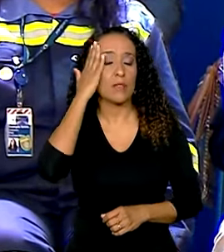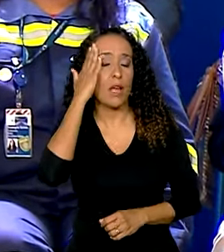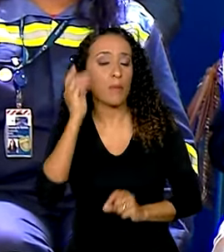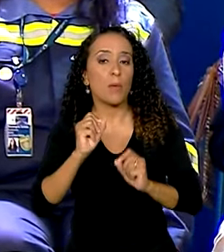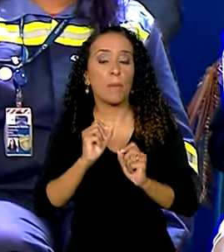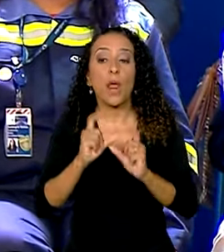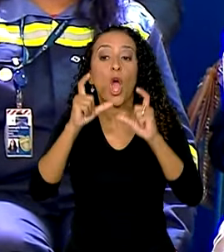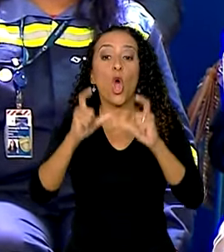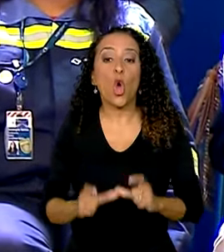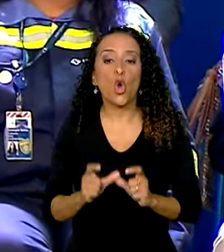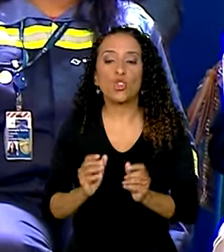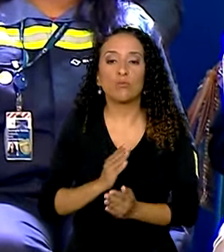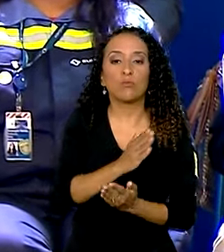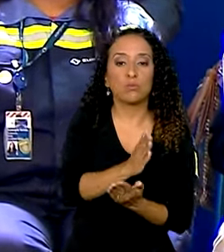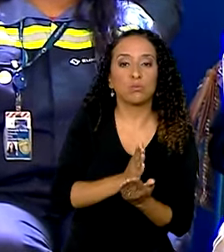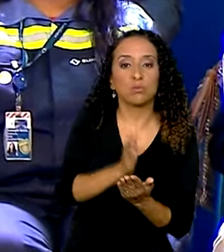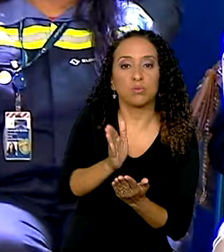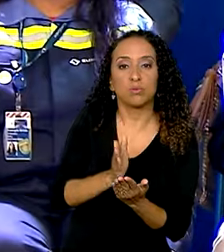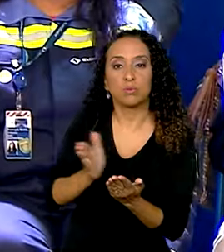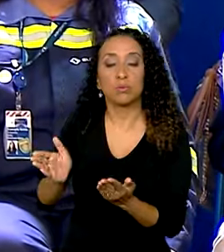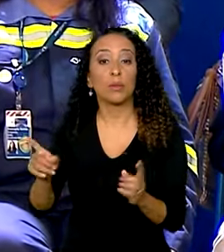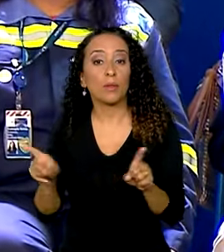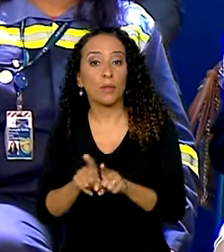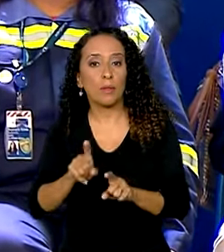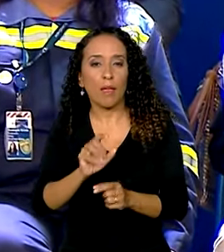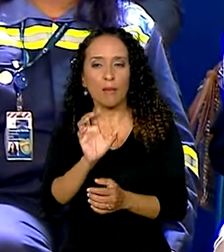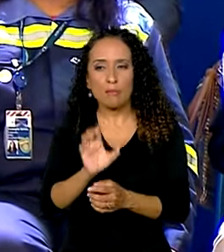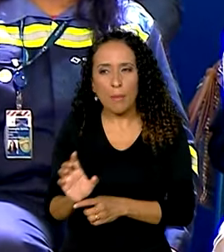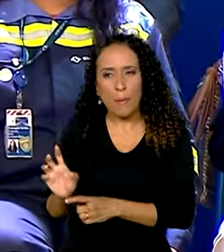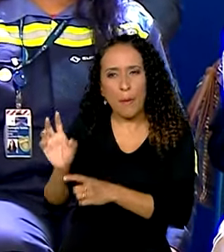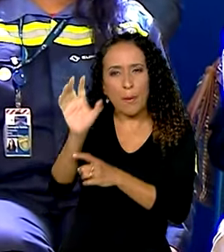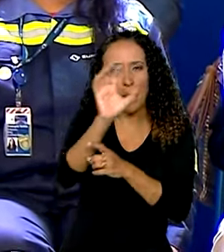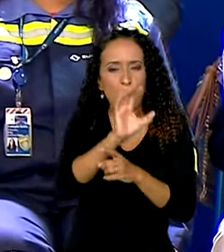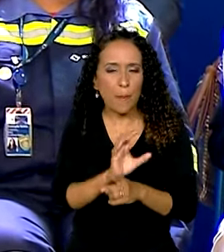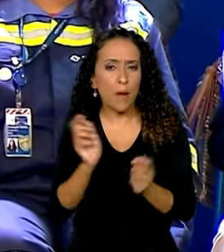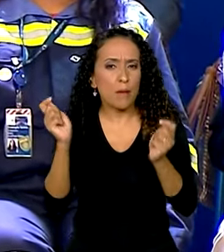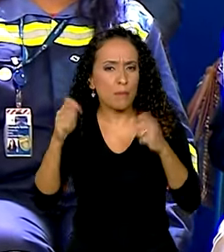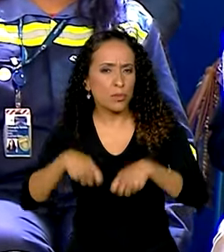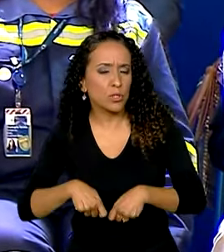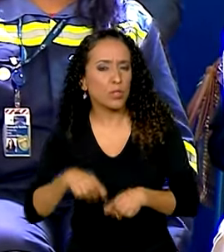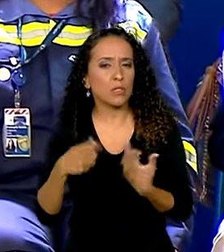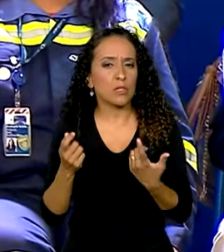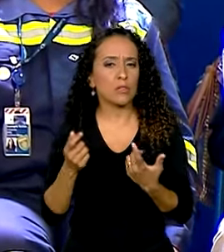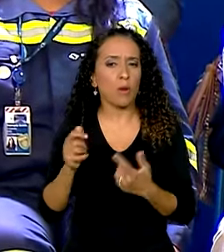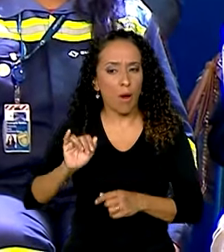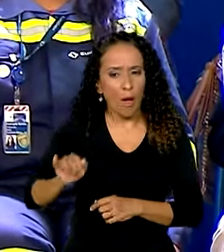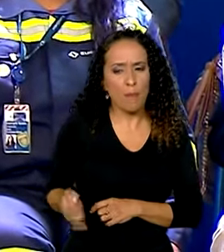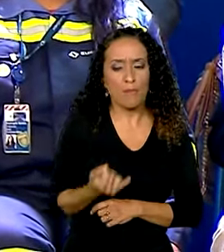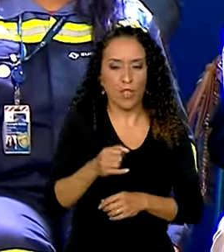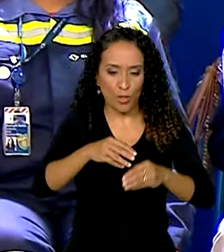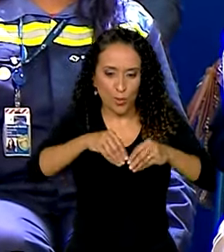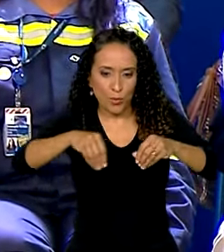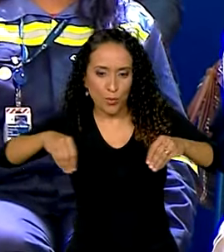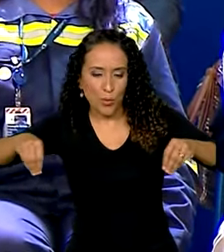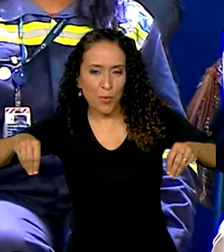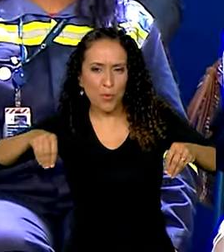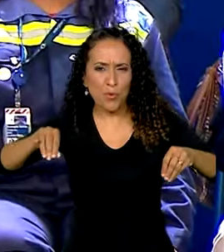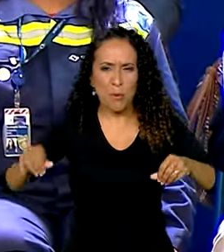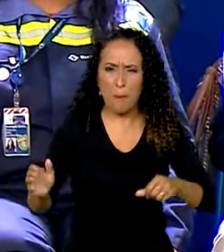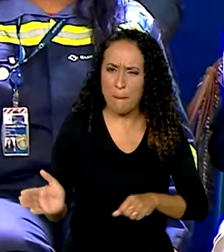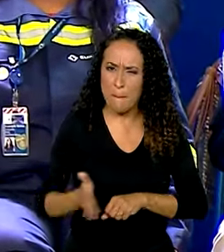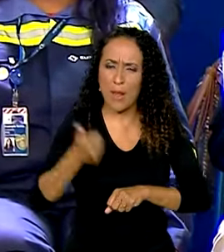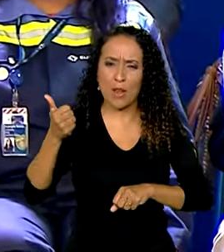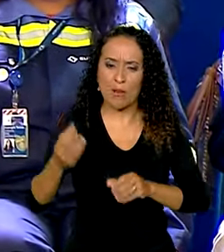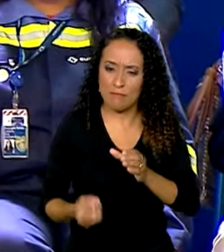para onde está indo. Com esse mapeamento, seremos capazes de aproveitar o solo de forma mais